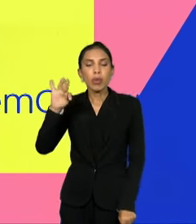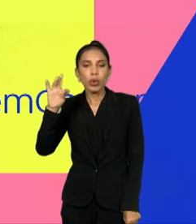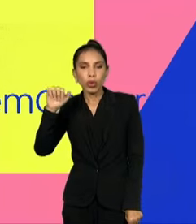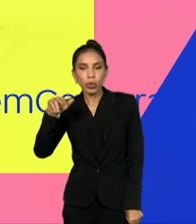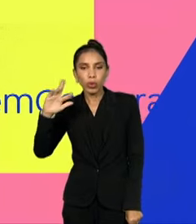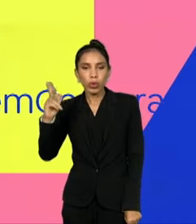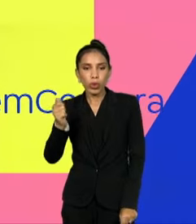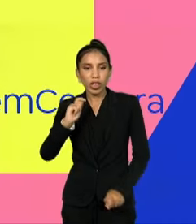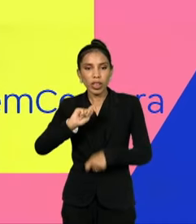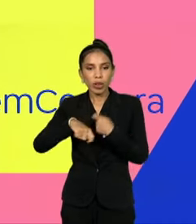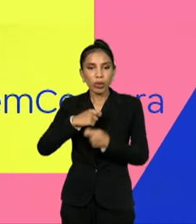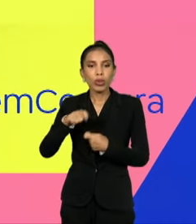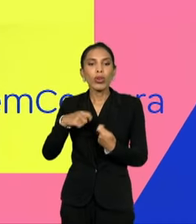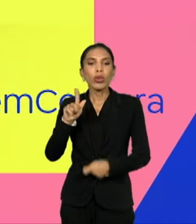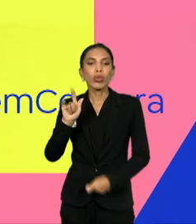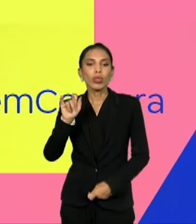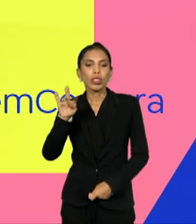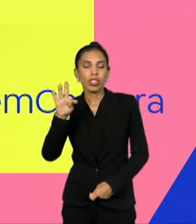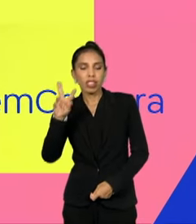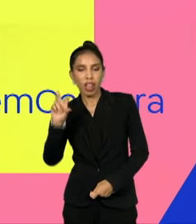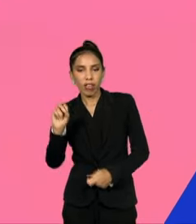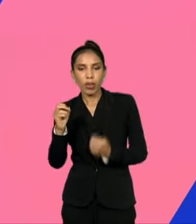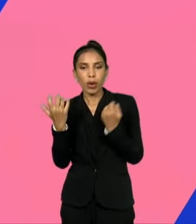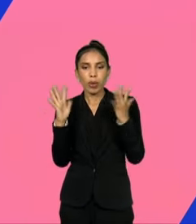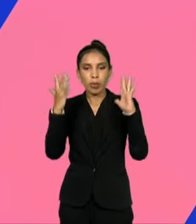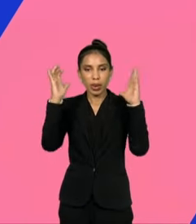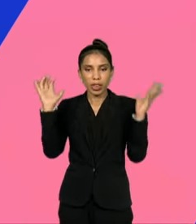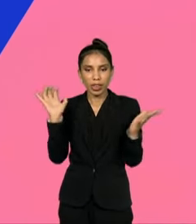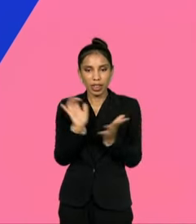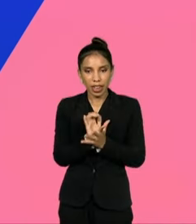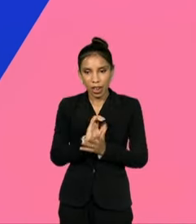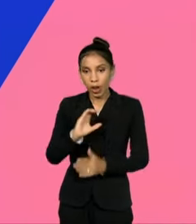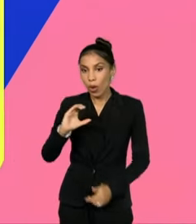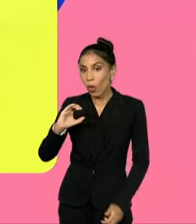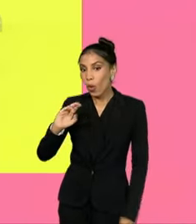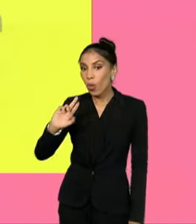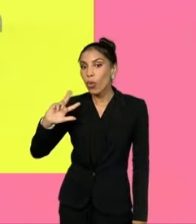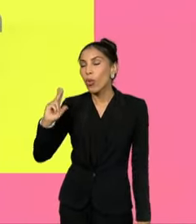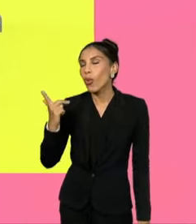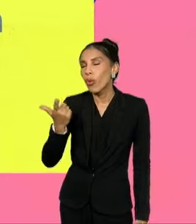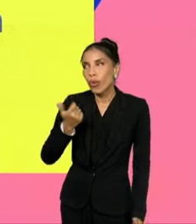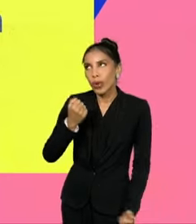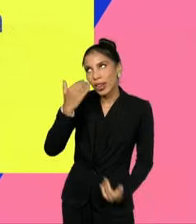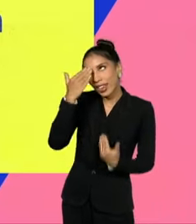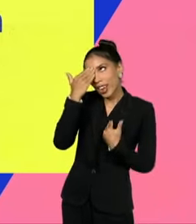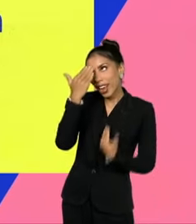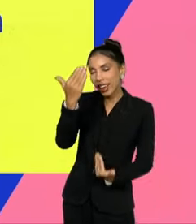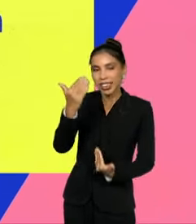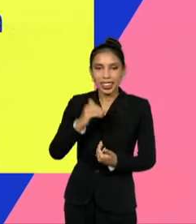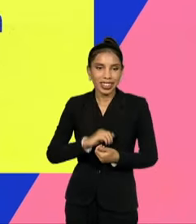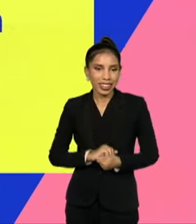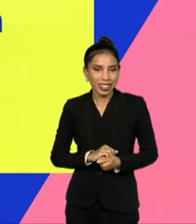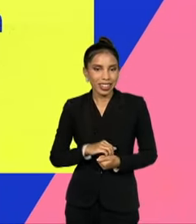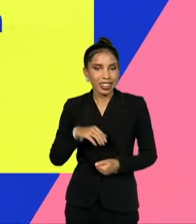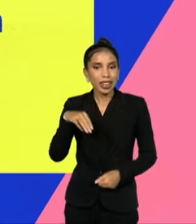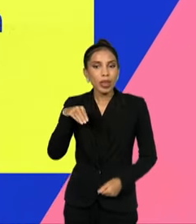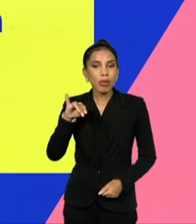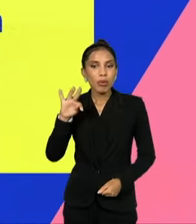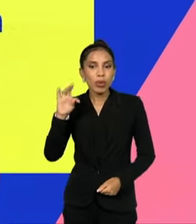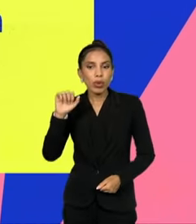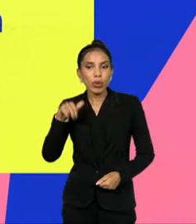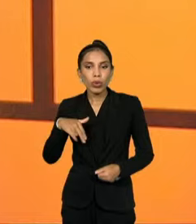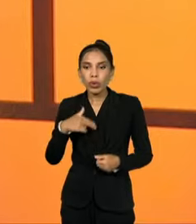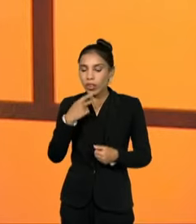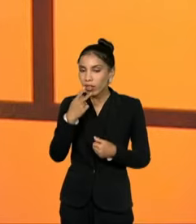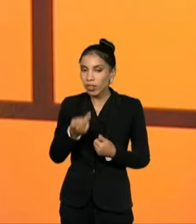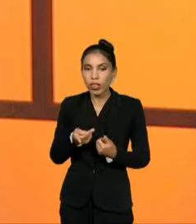Melo. Parabéns, equipe. Muito obrigada. Os Cunhas Milton. Agradecem. Milton, a gente não falou de você. Como é que